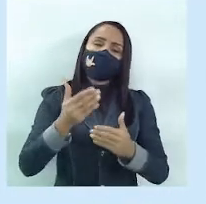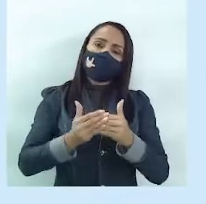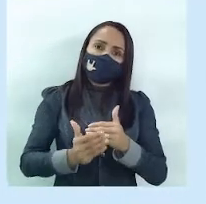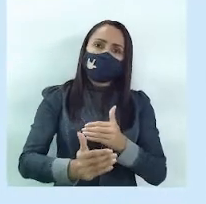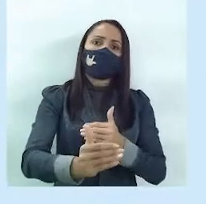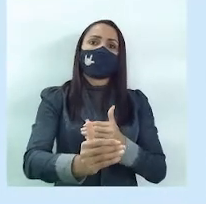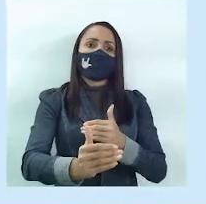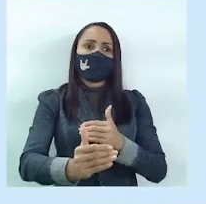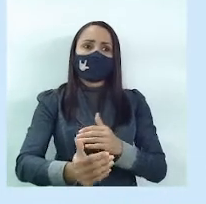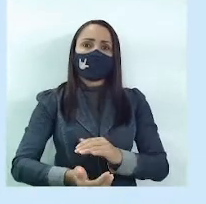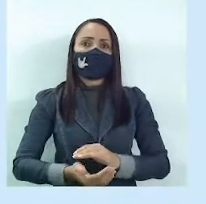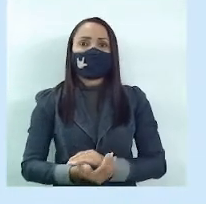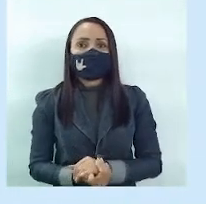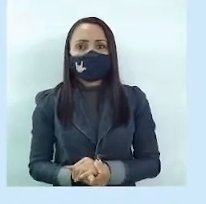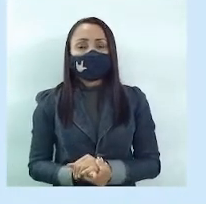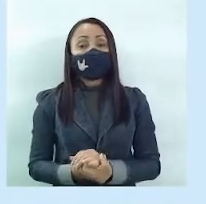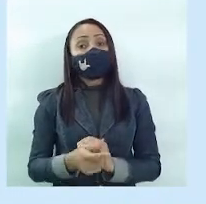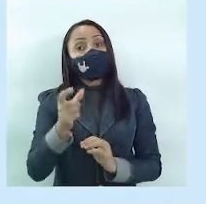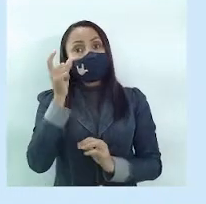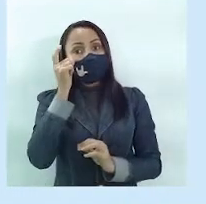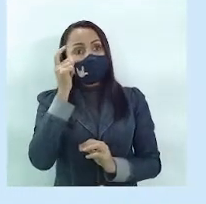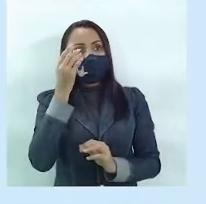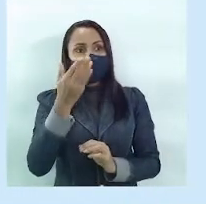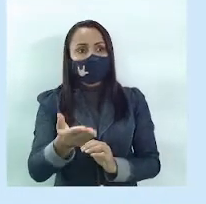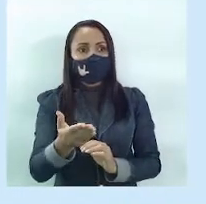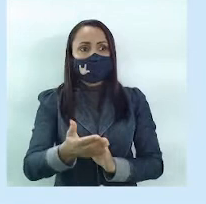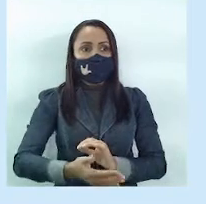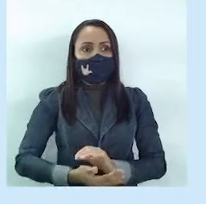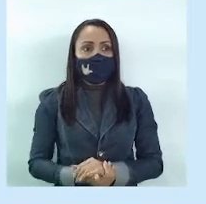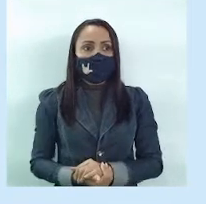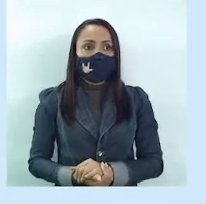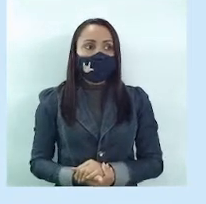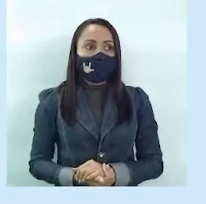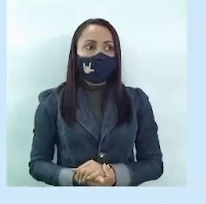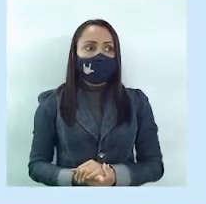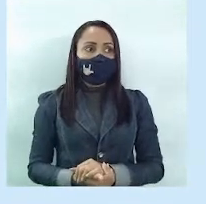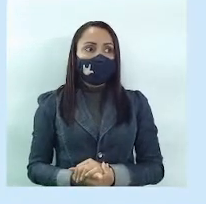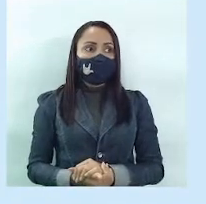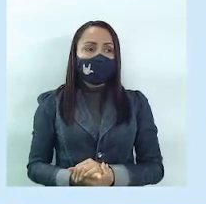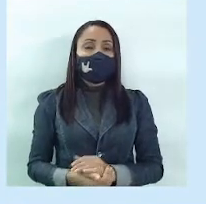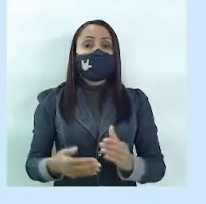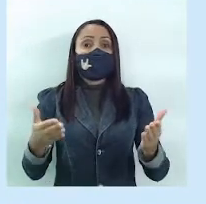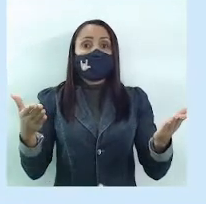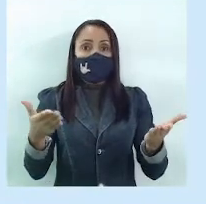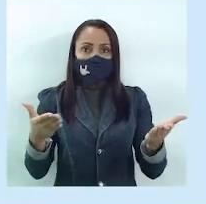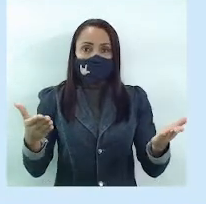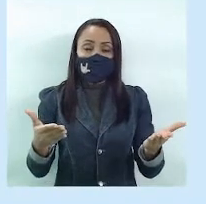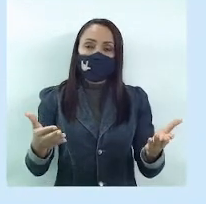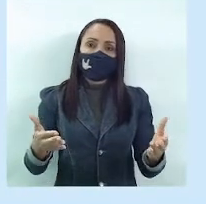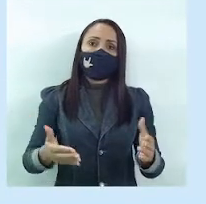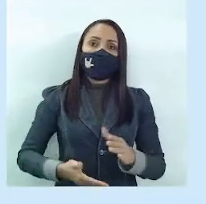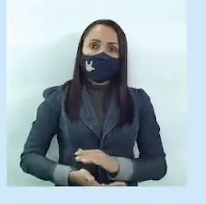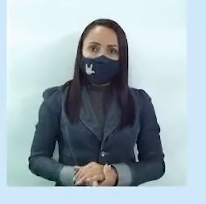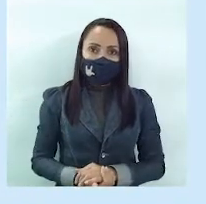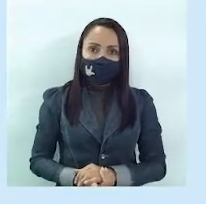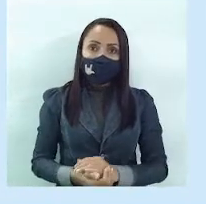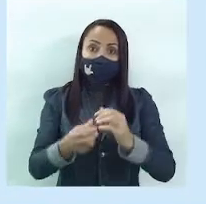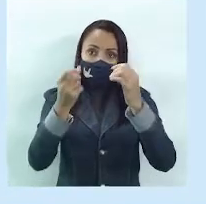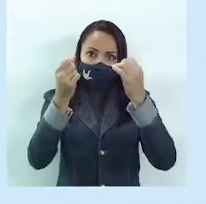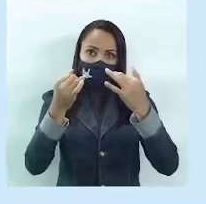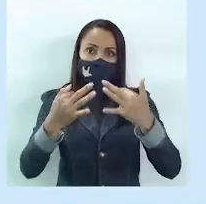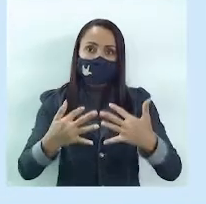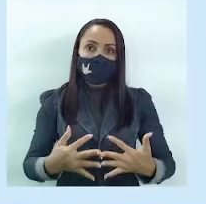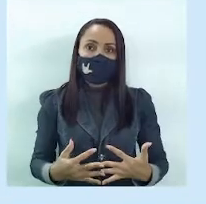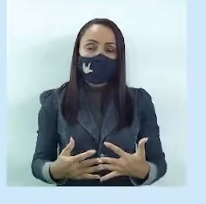né? Vamos adiante aqui observando mais ainda. E aqui chega a sua praia, né? Como assim posso dizer, né?